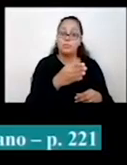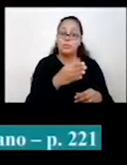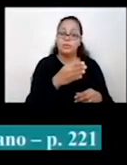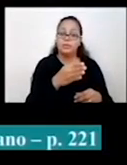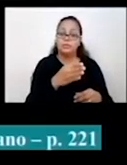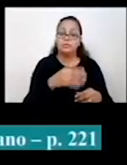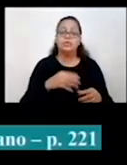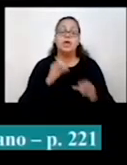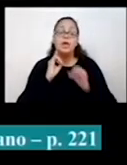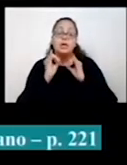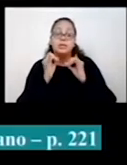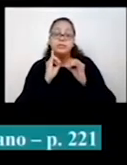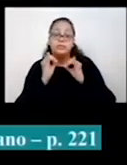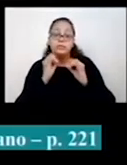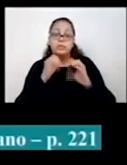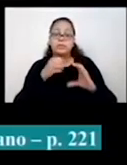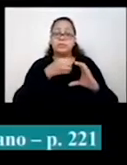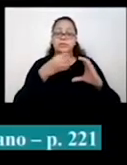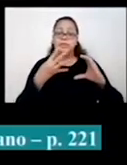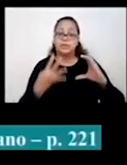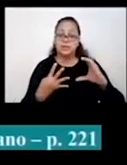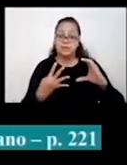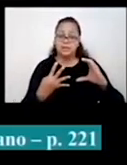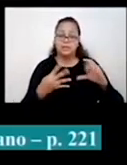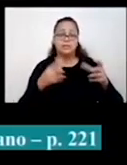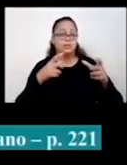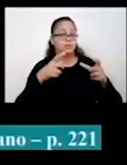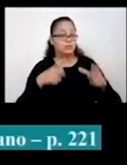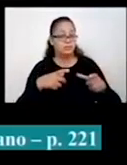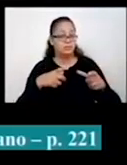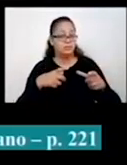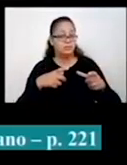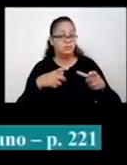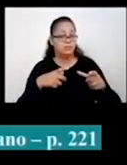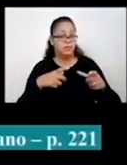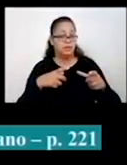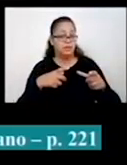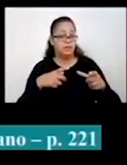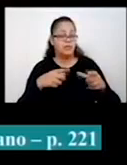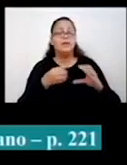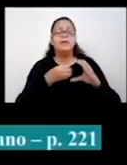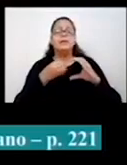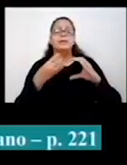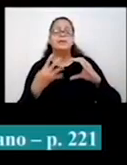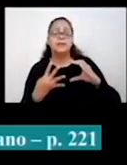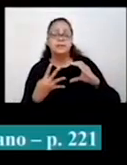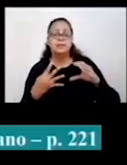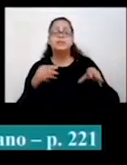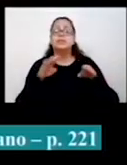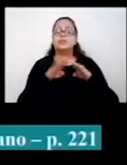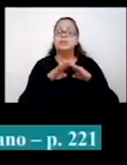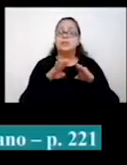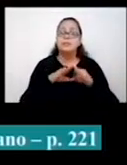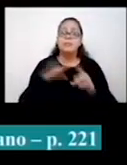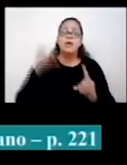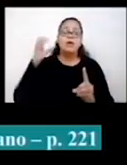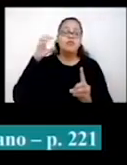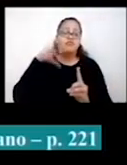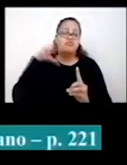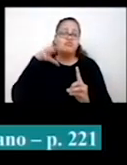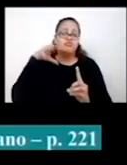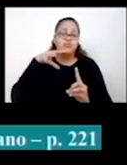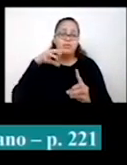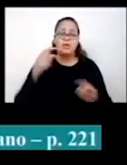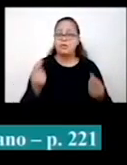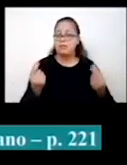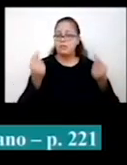aqui traz algumas informações de características naturais do lugar e a gente pode observar aí como essas características também